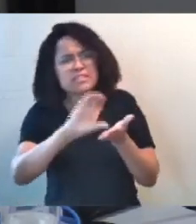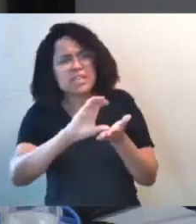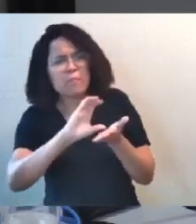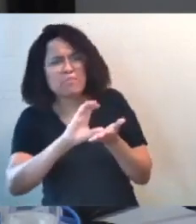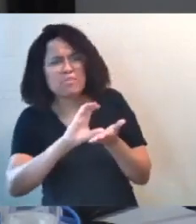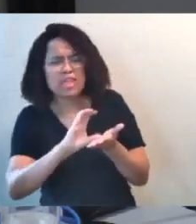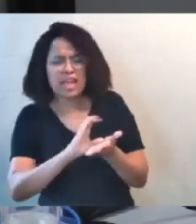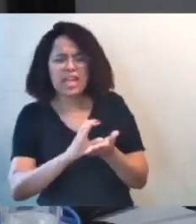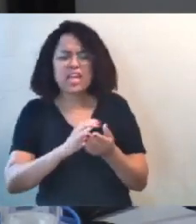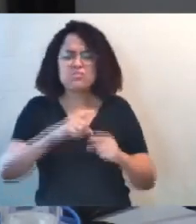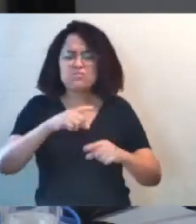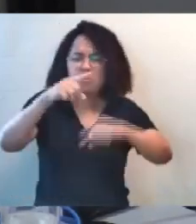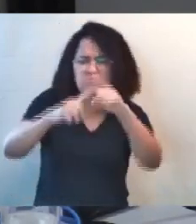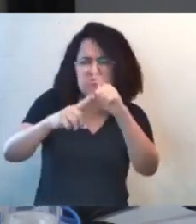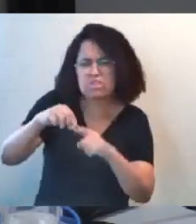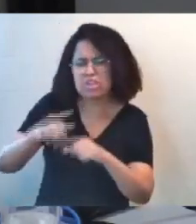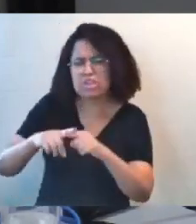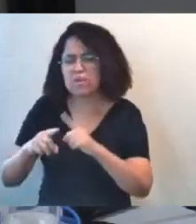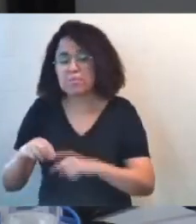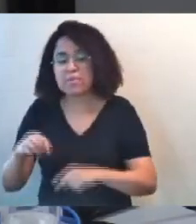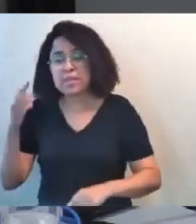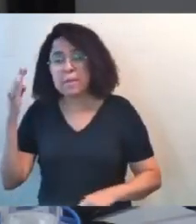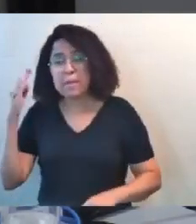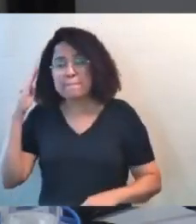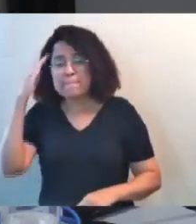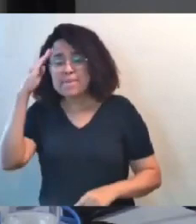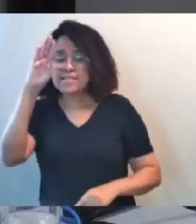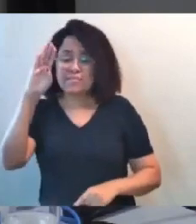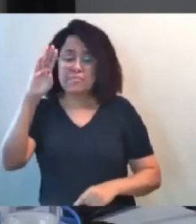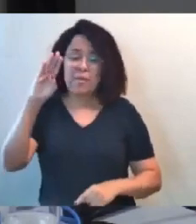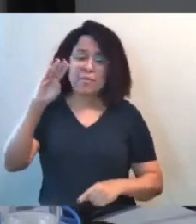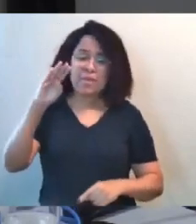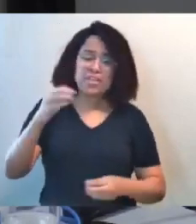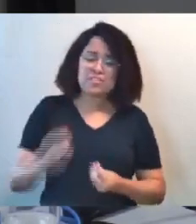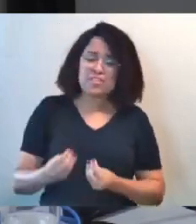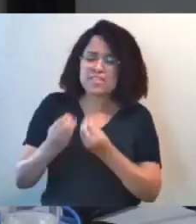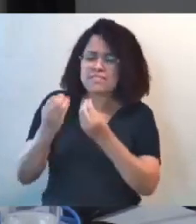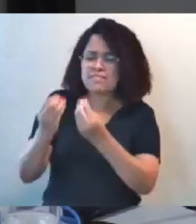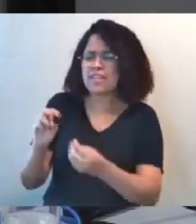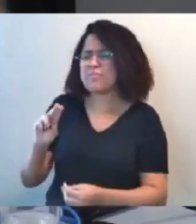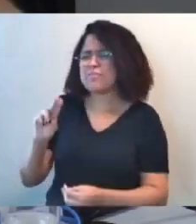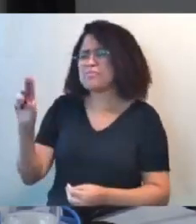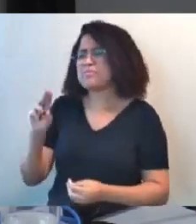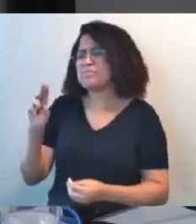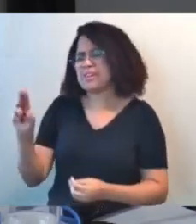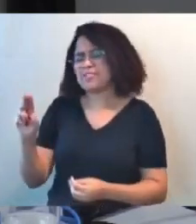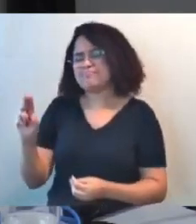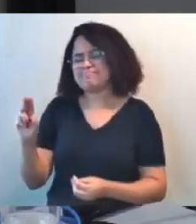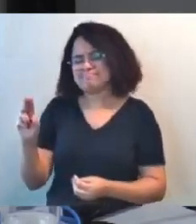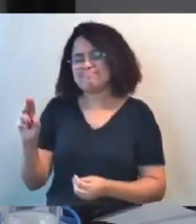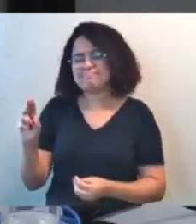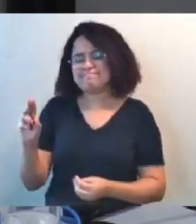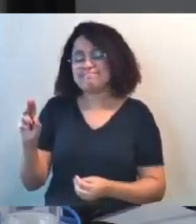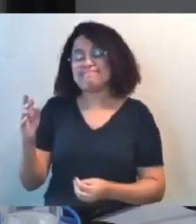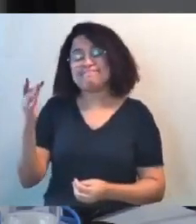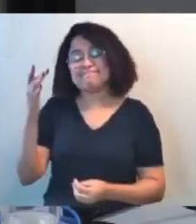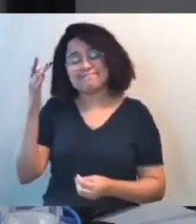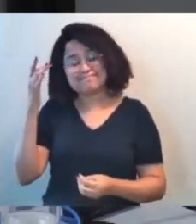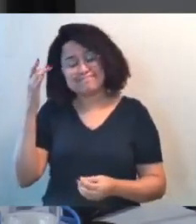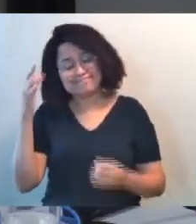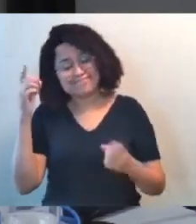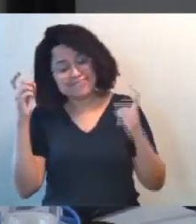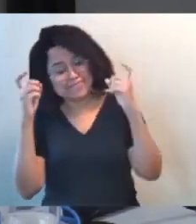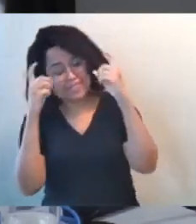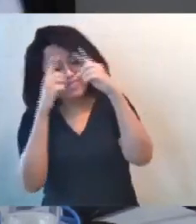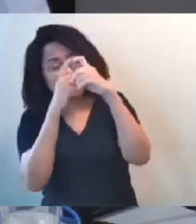os equipamentos e, principalmente, entregam para o usuário o que a gente espera na ponta. Difícil. Mas qual que